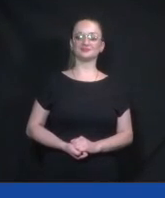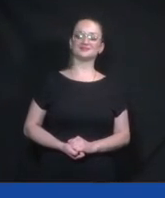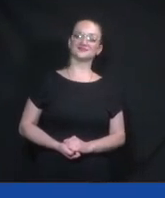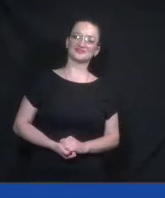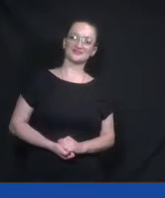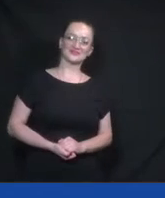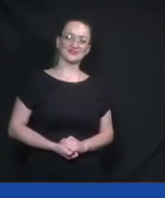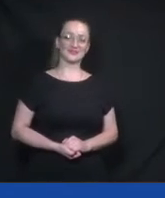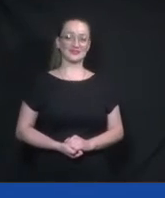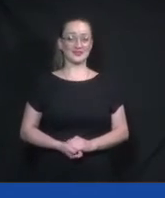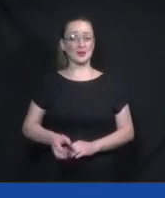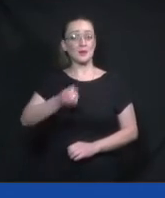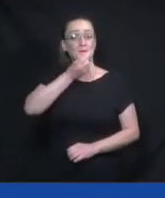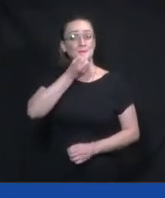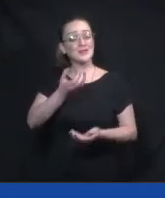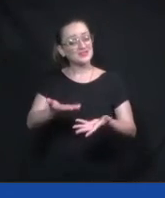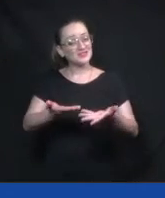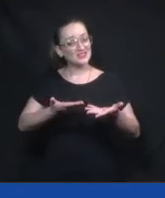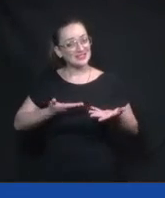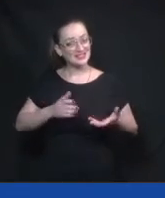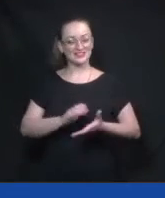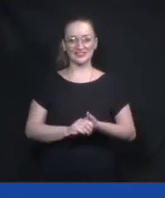E sejam muito bem-vindos